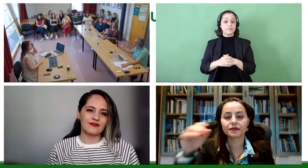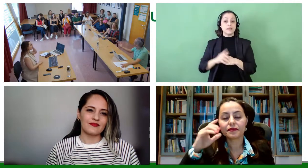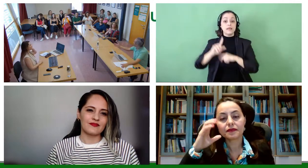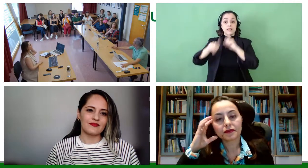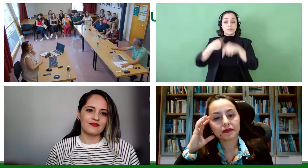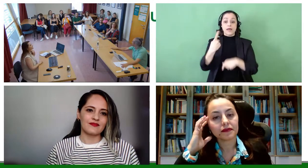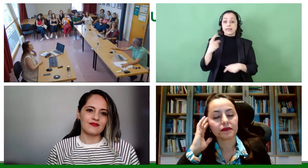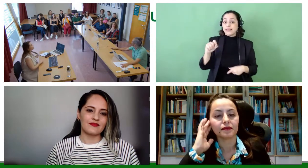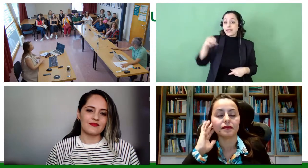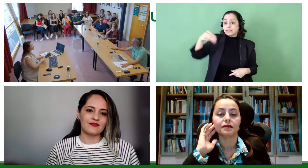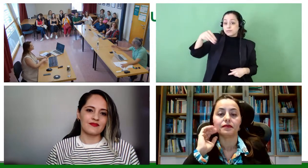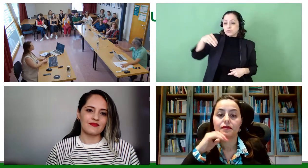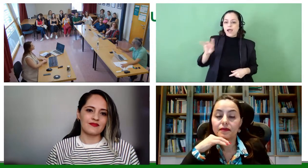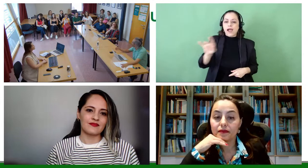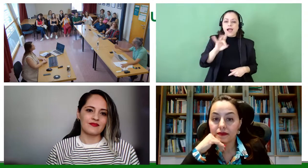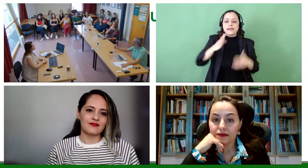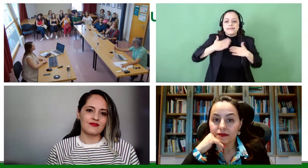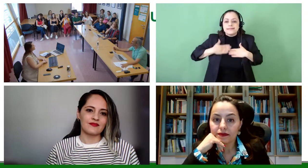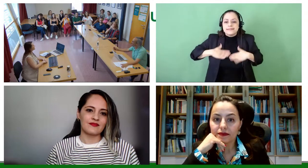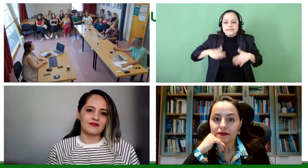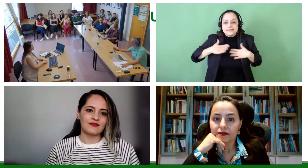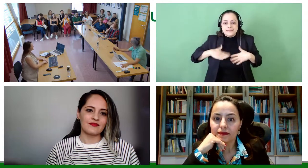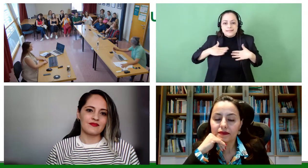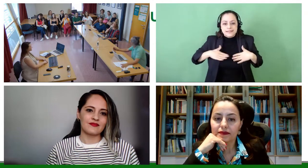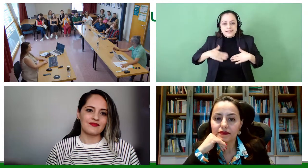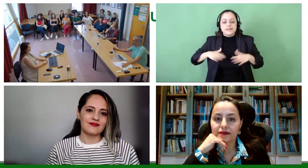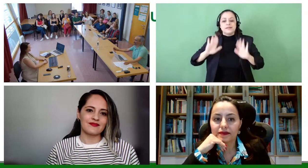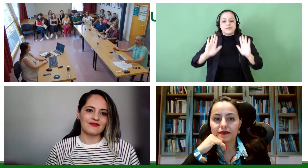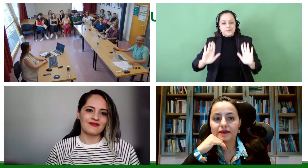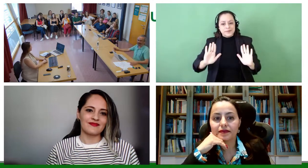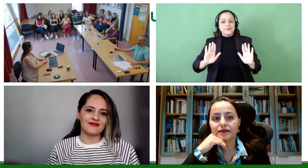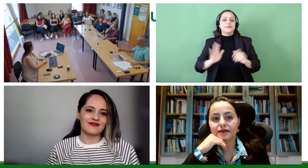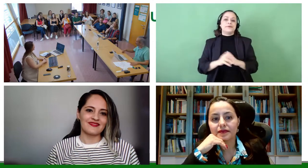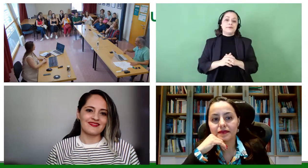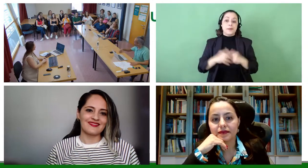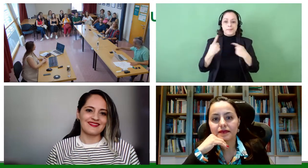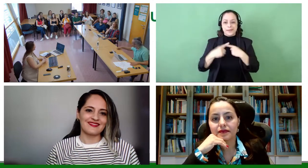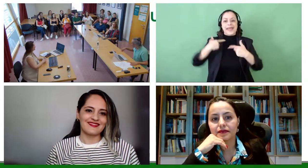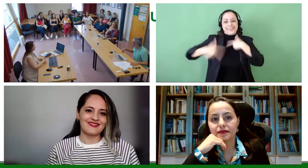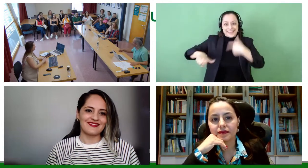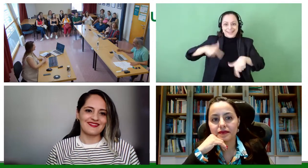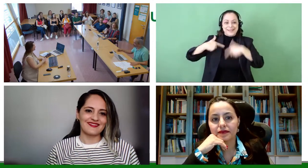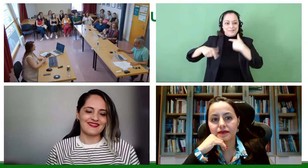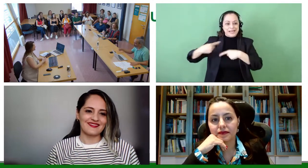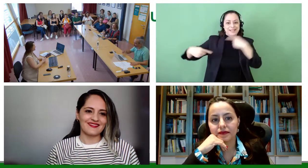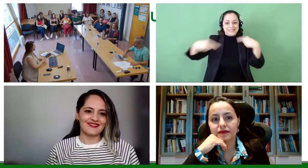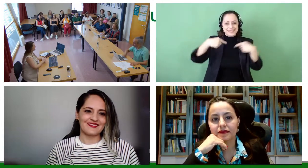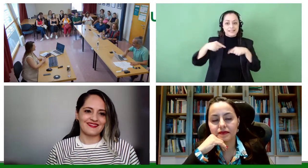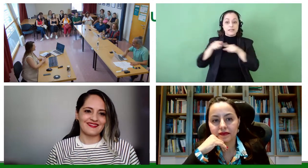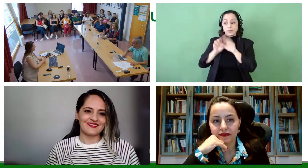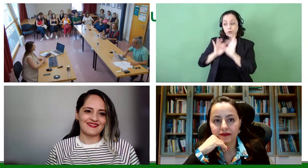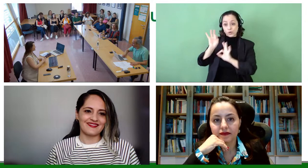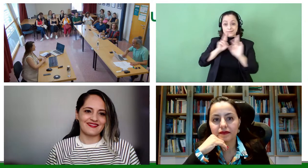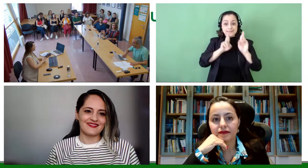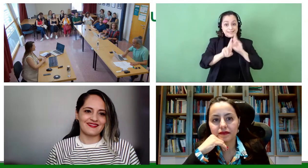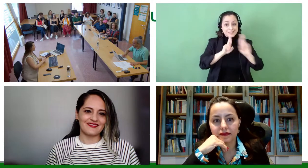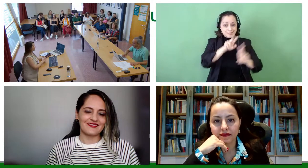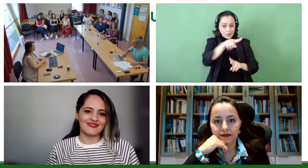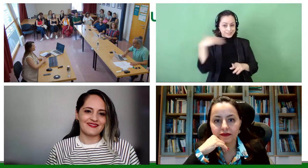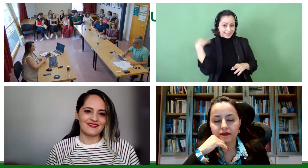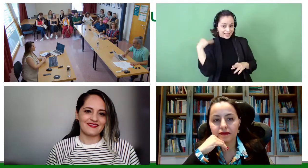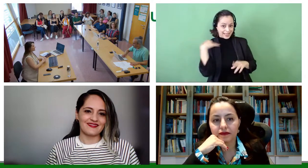todos nós descansarmos, menos a candidata que ficará aqui trabalhando e organizando as respostas.